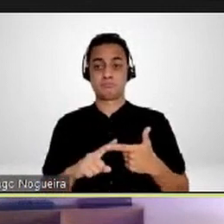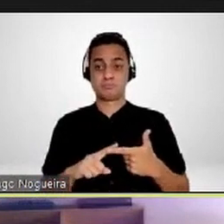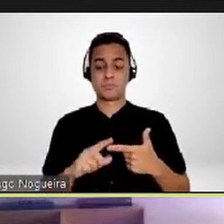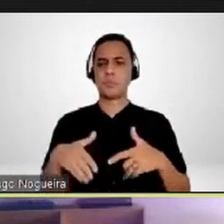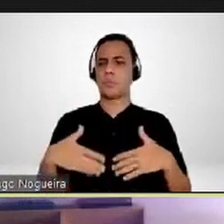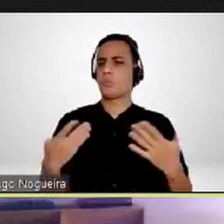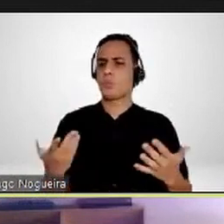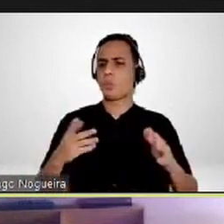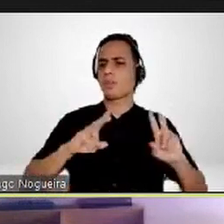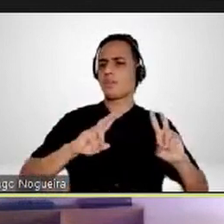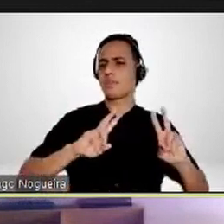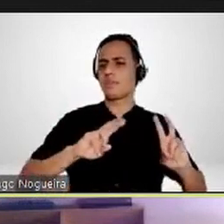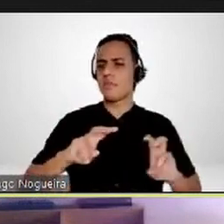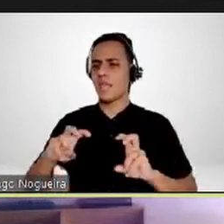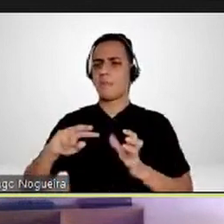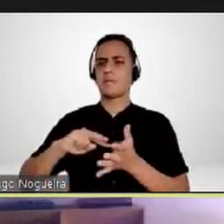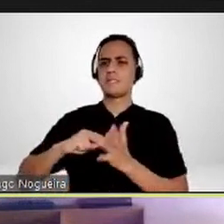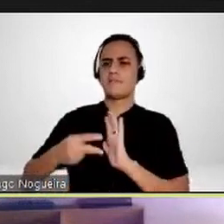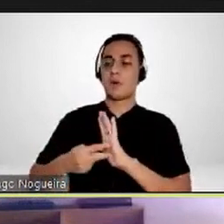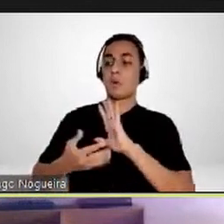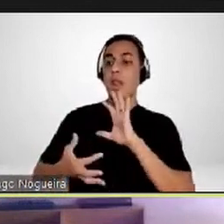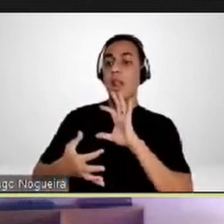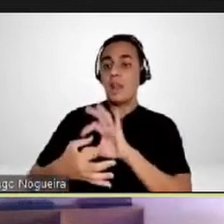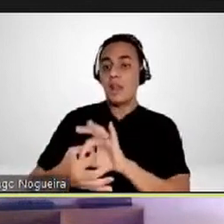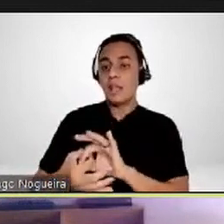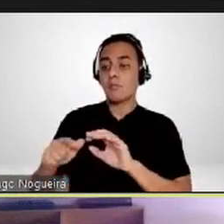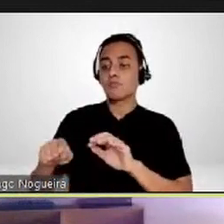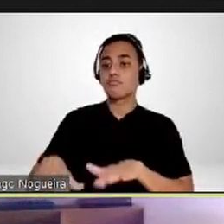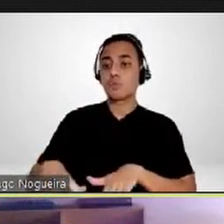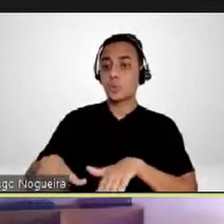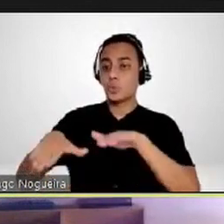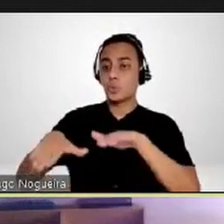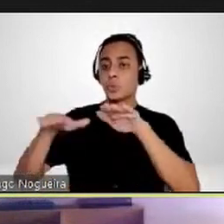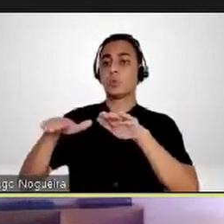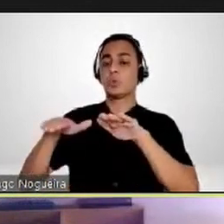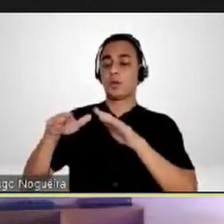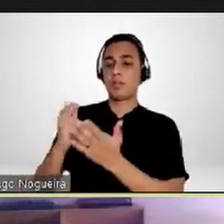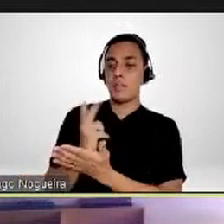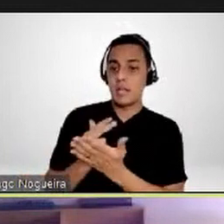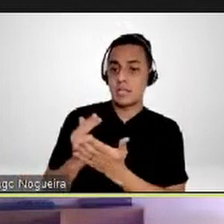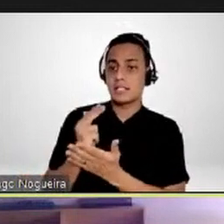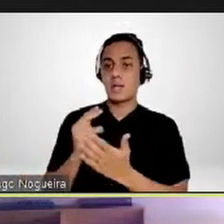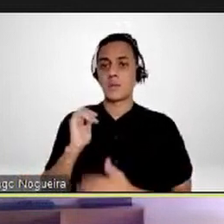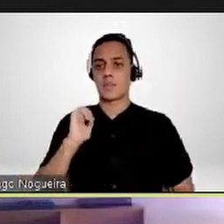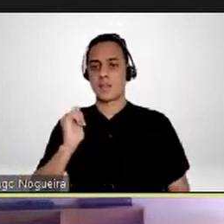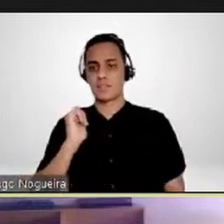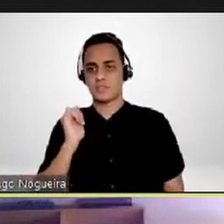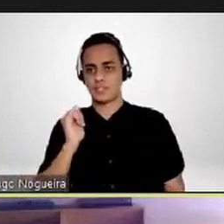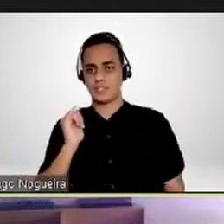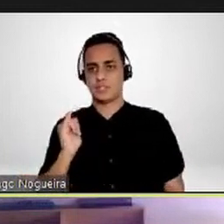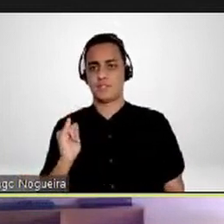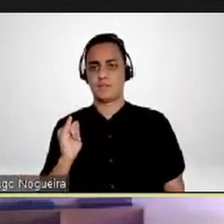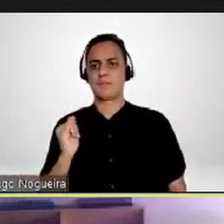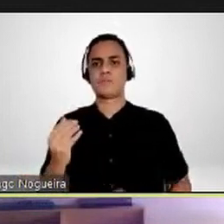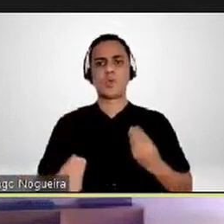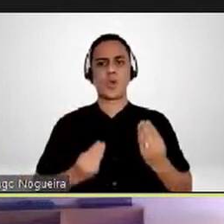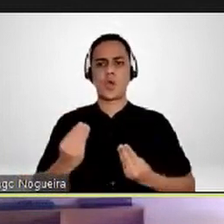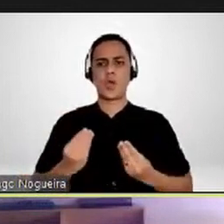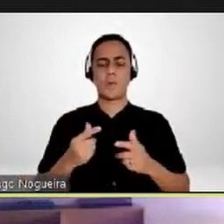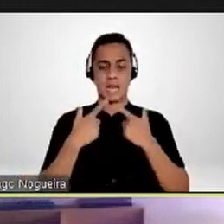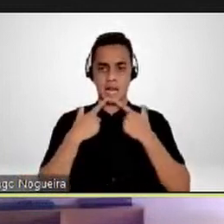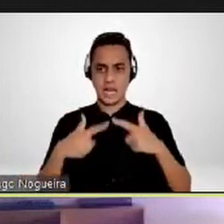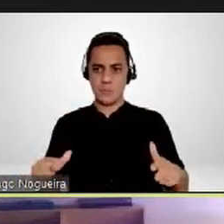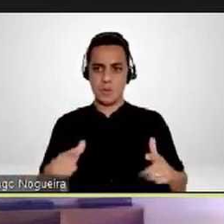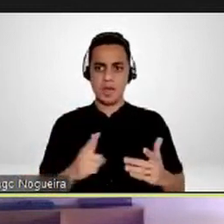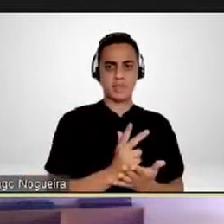perpassam suas criações, desenhos e narrativas? Como as duas linguagens, o desenho e a narrativa,